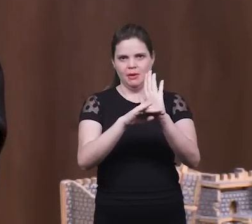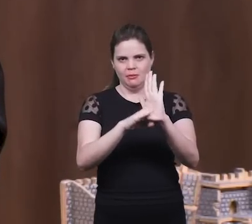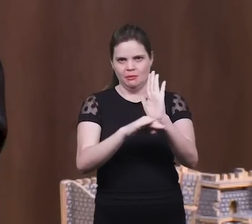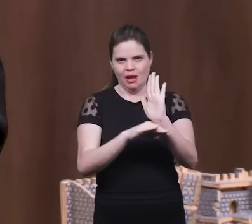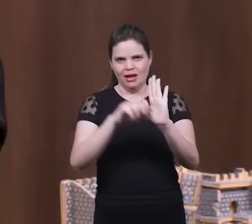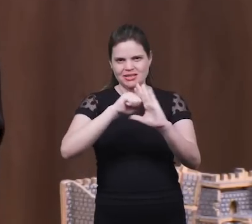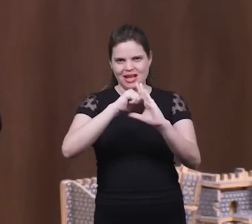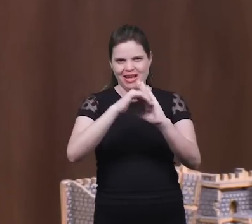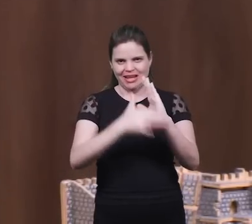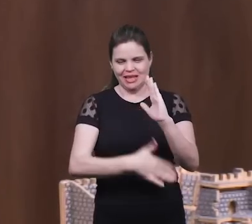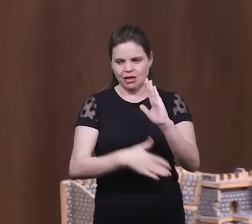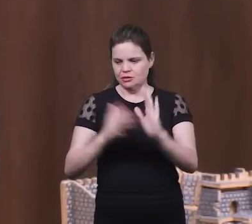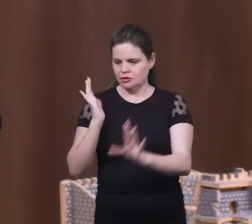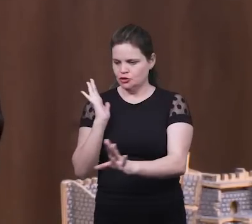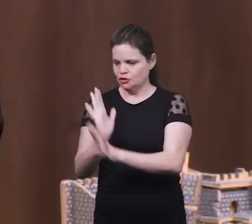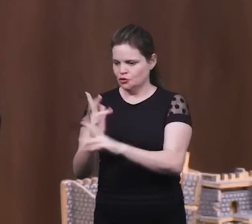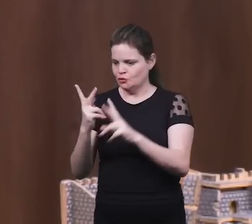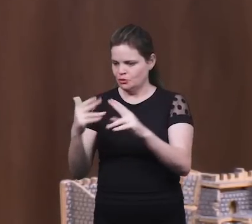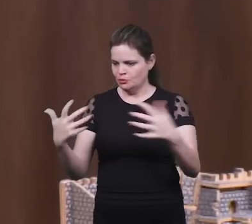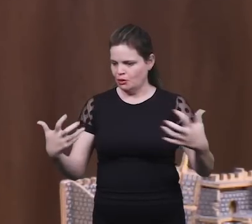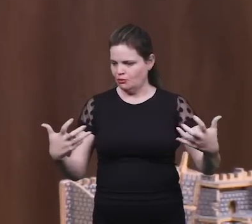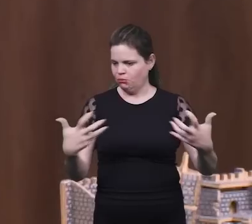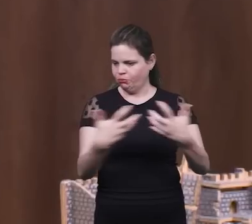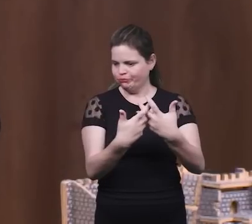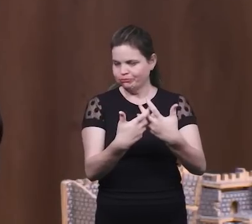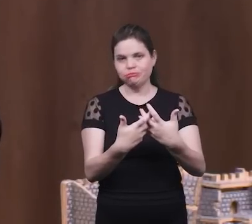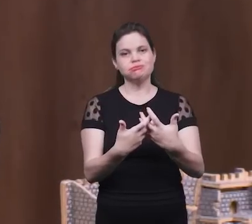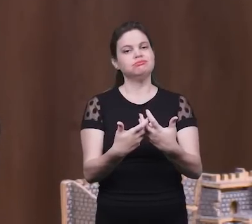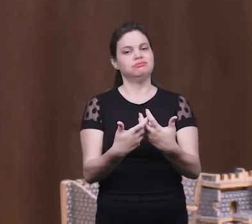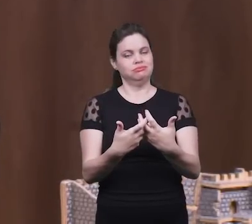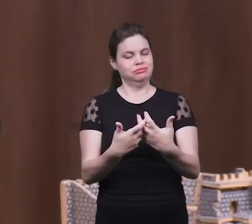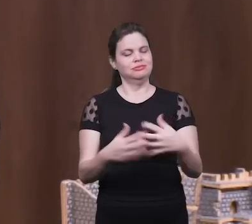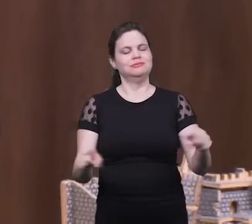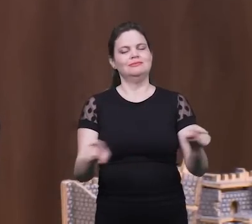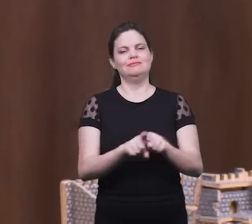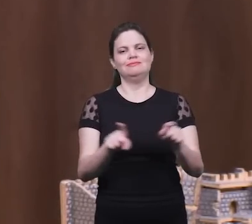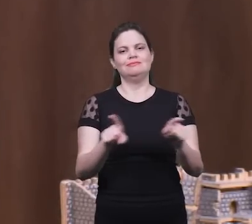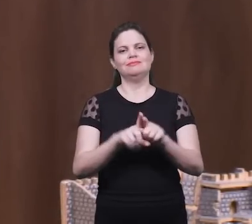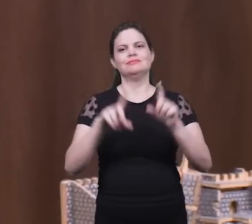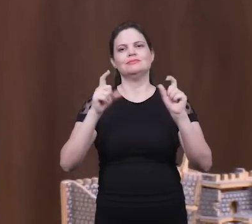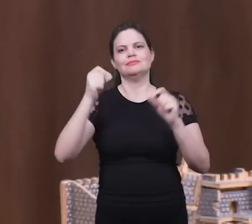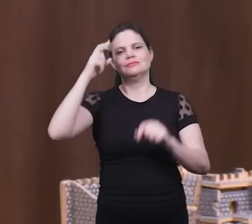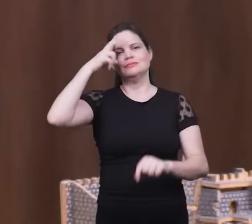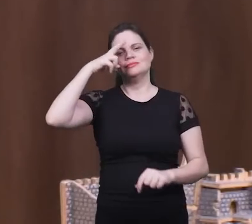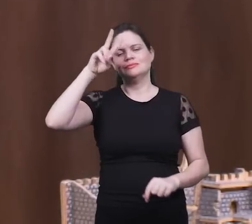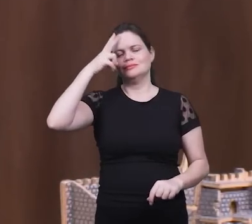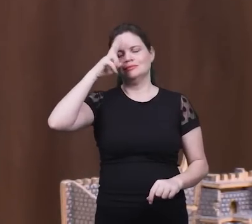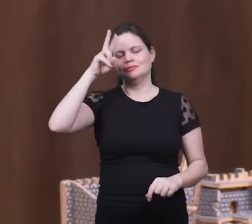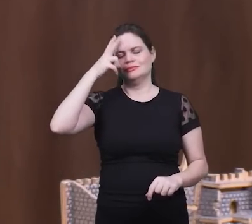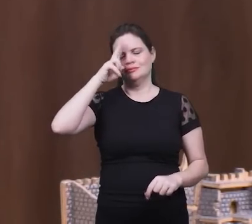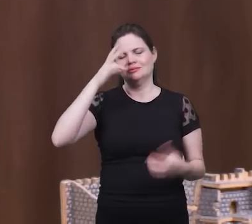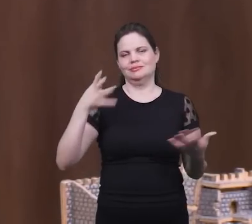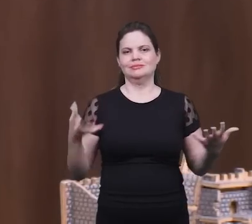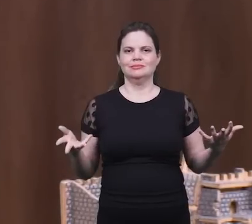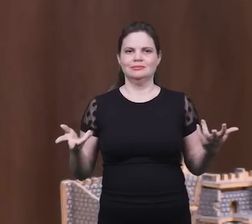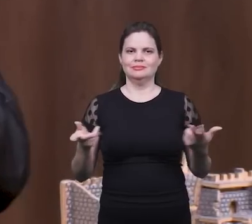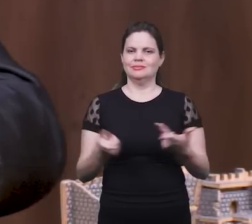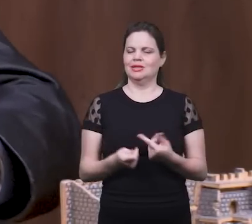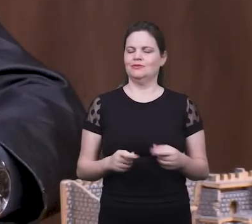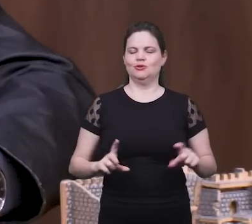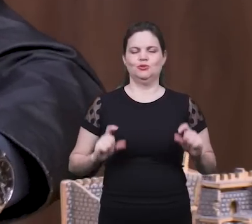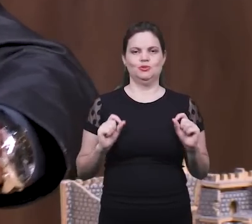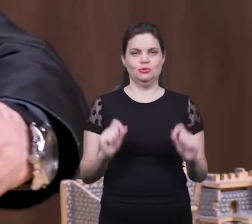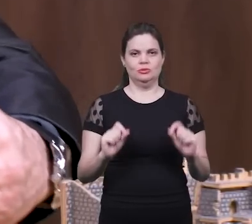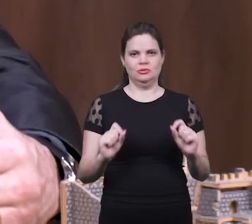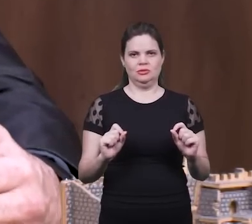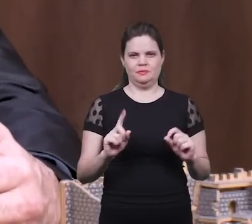fala, mas, acima de tudo, nos faz lembrar dessa passagem maravilhosa, que o homem não